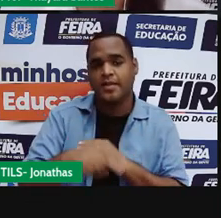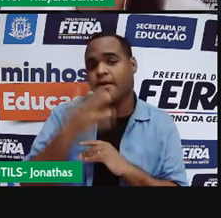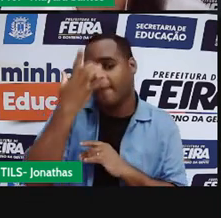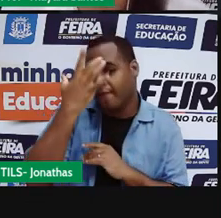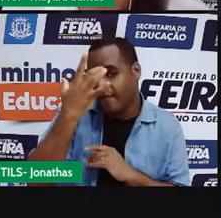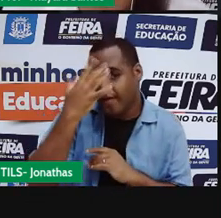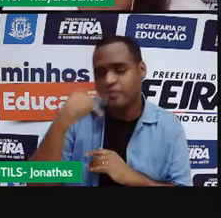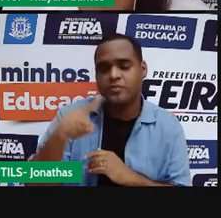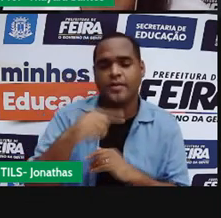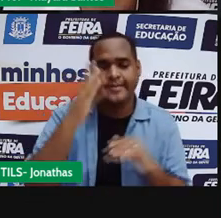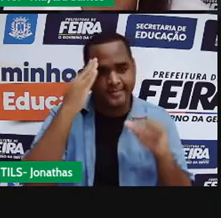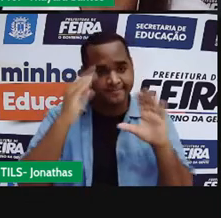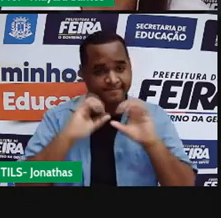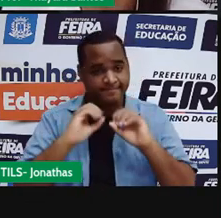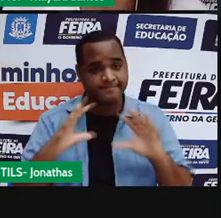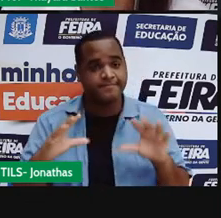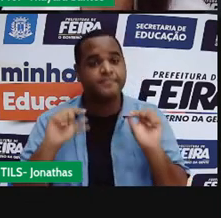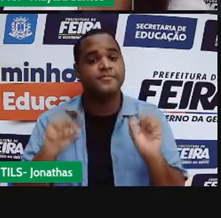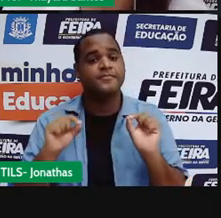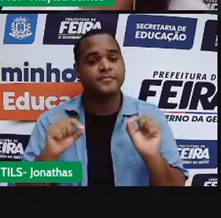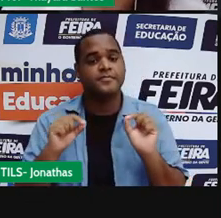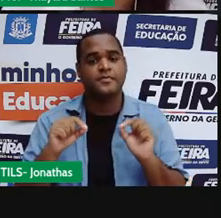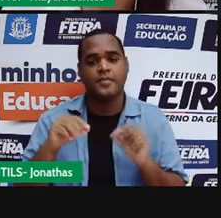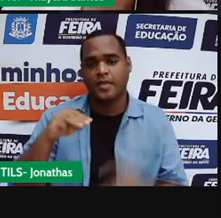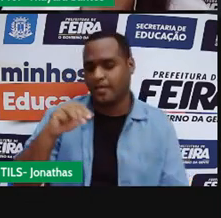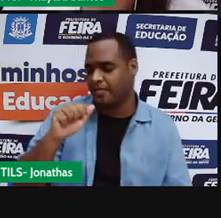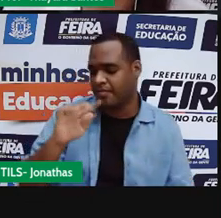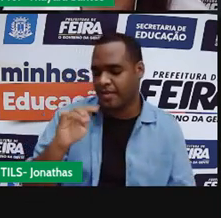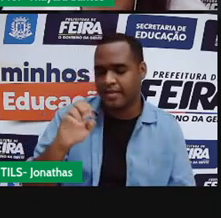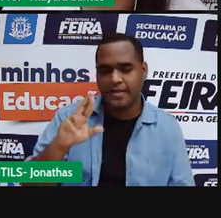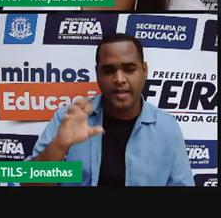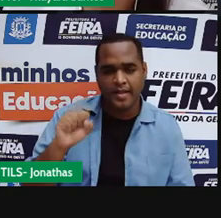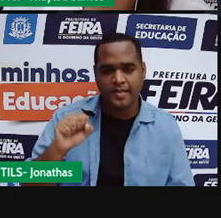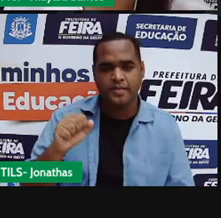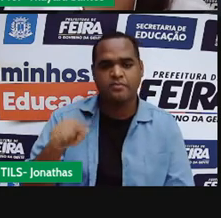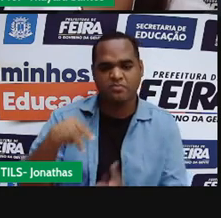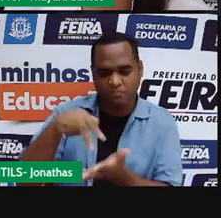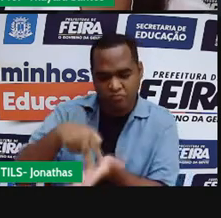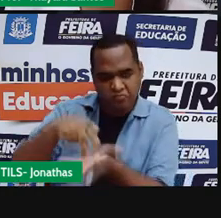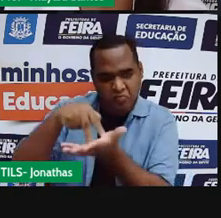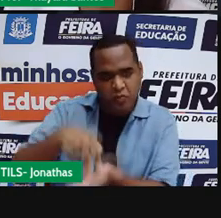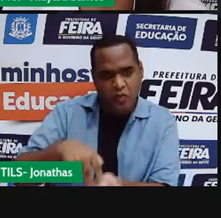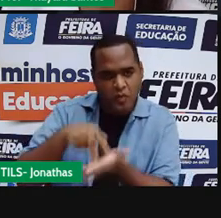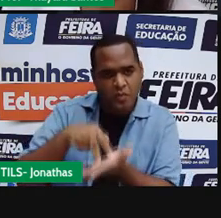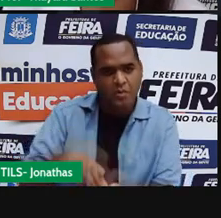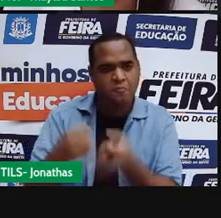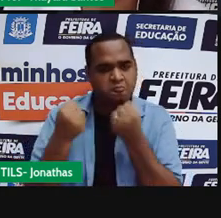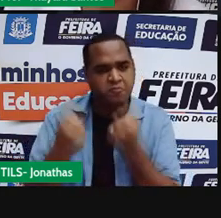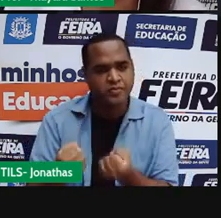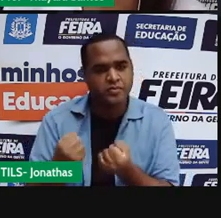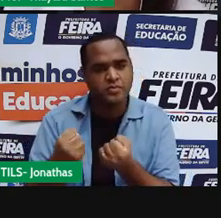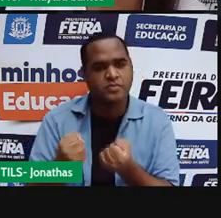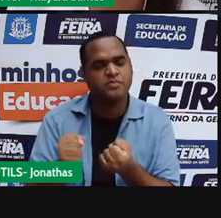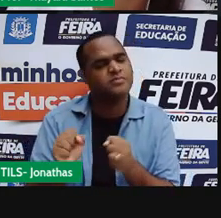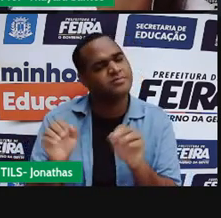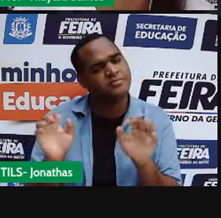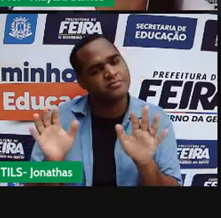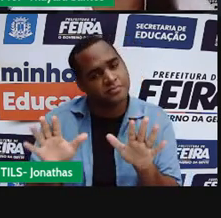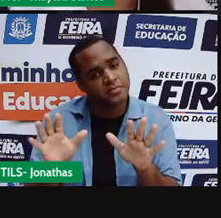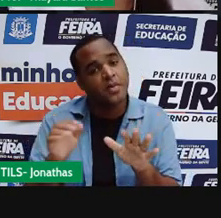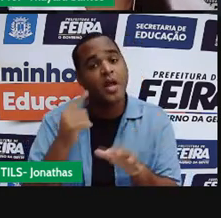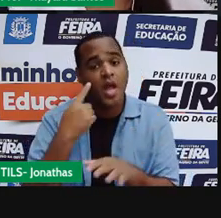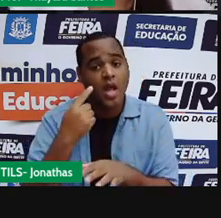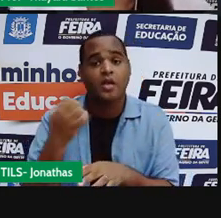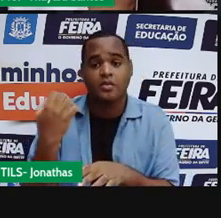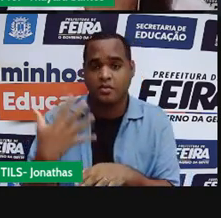a gente costuma dizer que a matéria é o peso. Só que vale lembrar que esse peso ele é influenciado também pela força